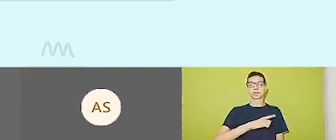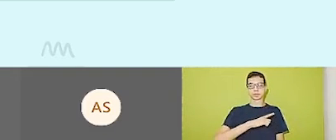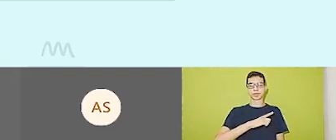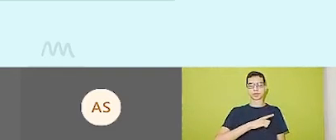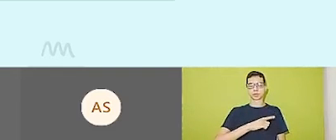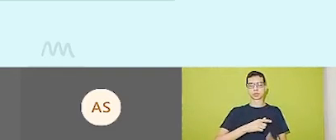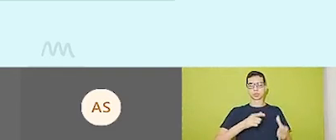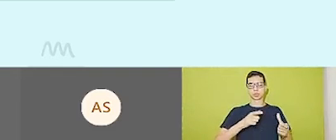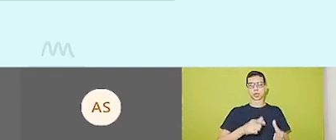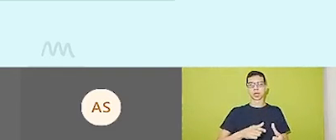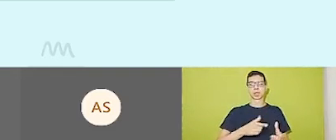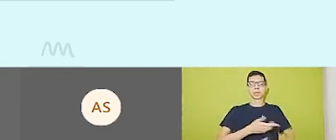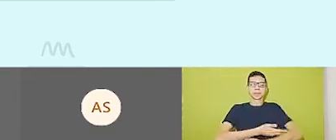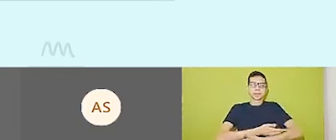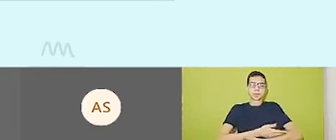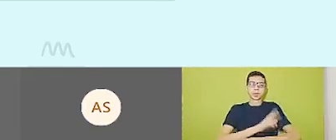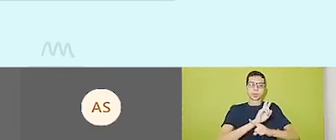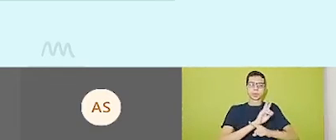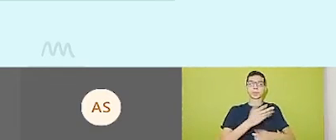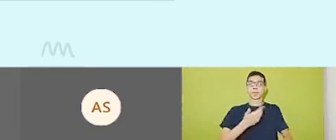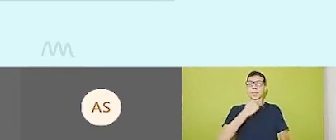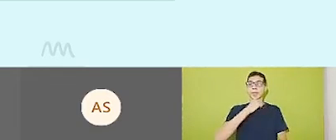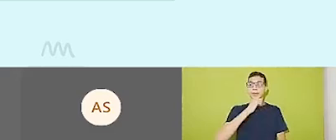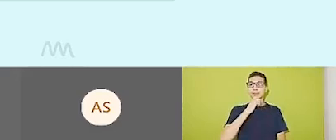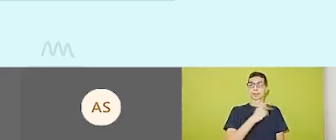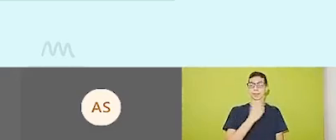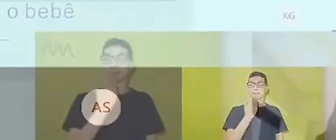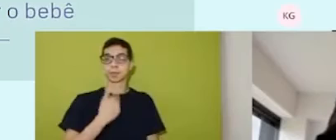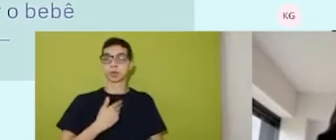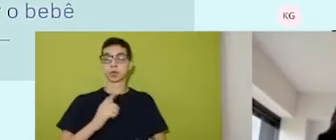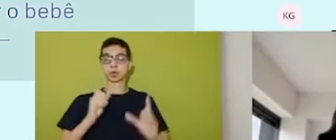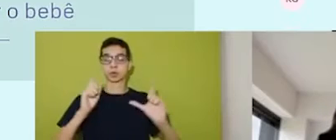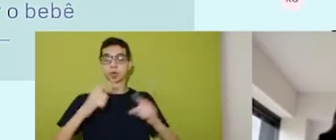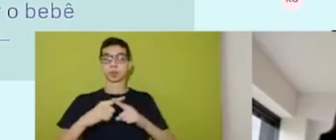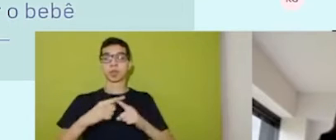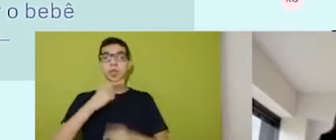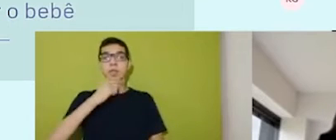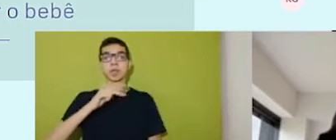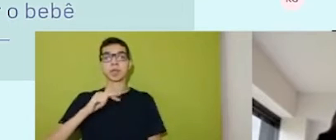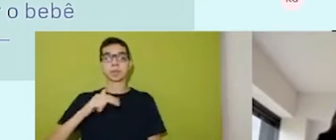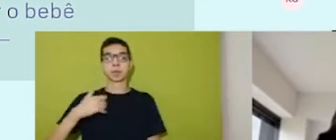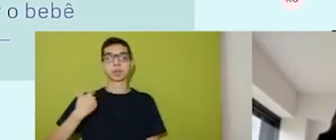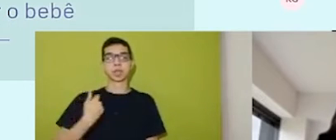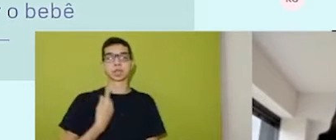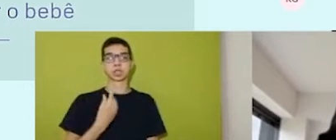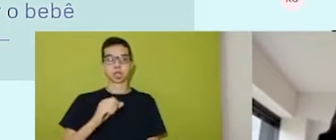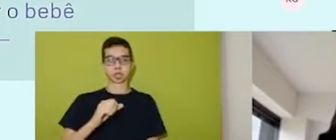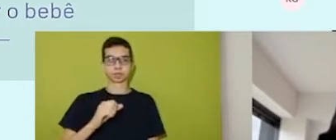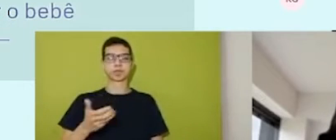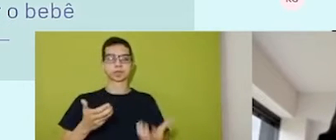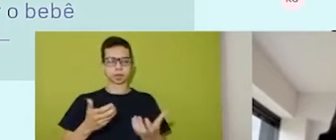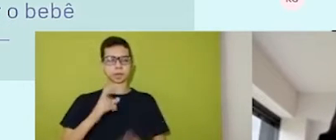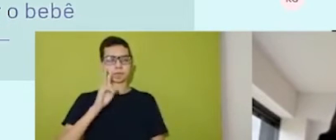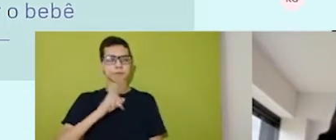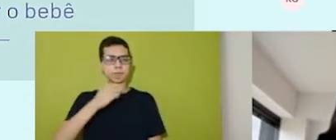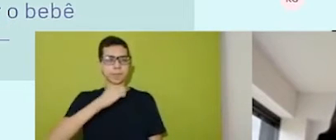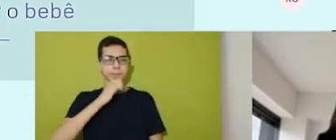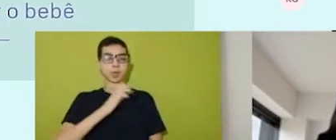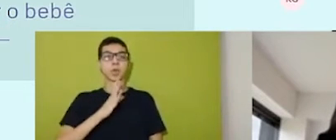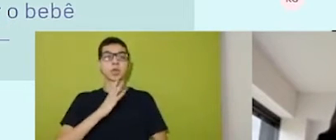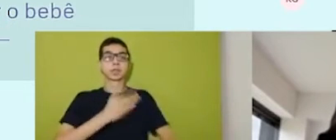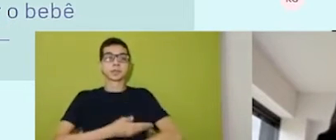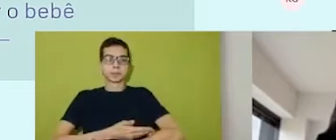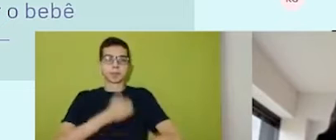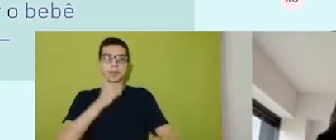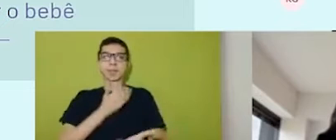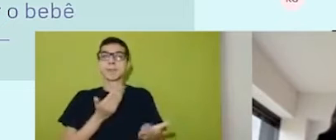então, uma foto dela com o bebê porque o irmão mais velho, de 19 anos, quer ver a mãe e conhecer o bebê. Então, esse é o caso de uma moça que